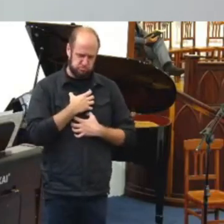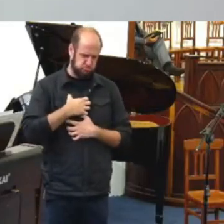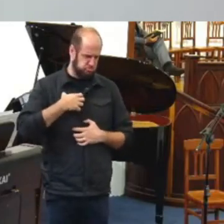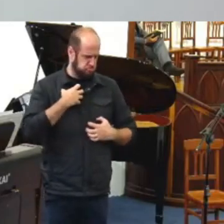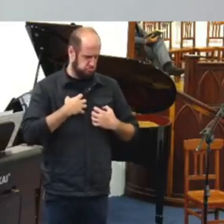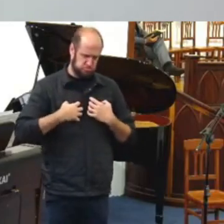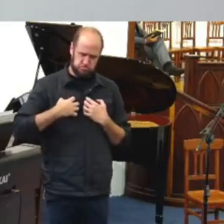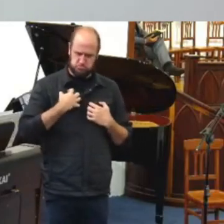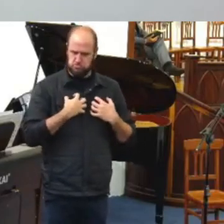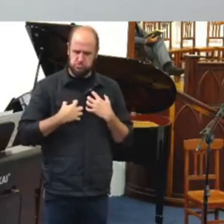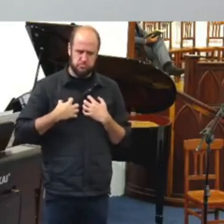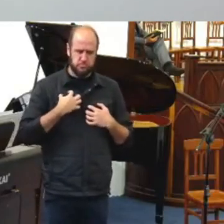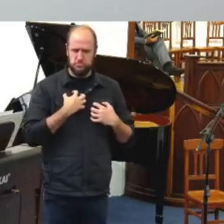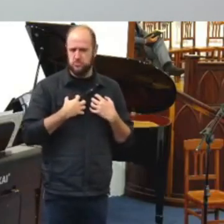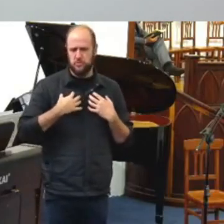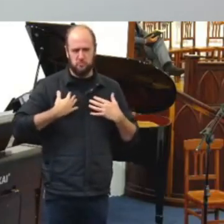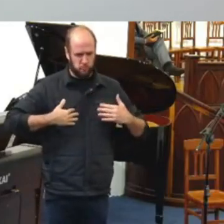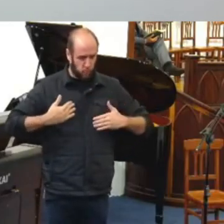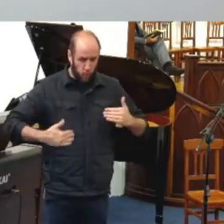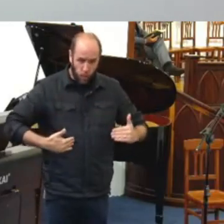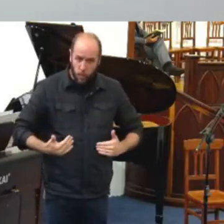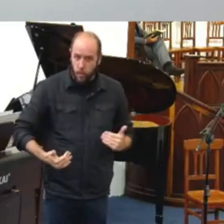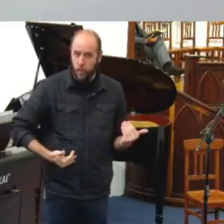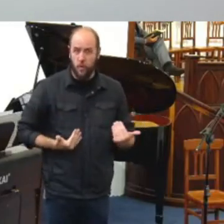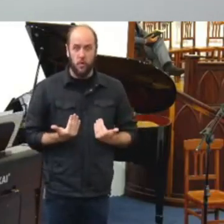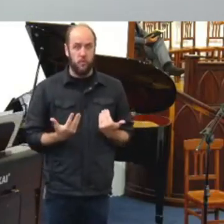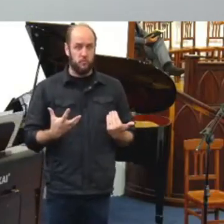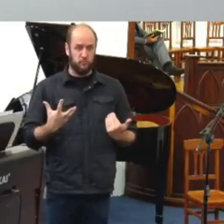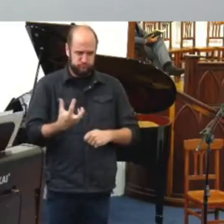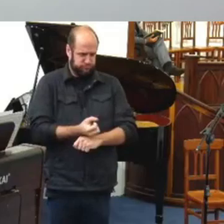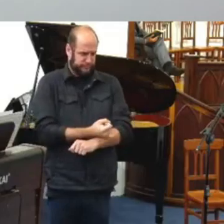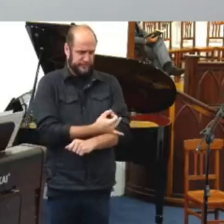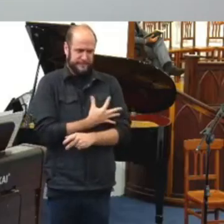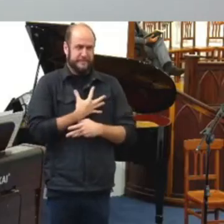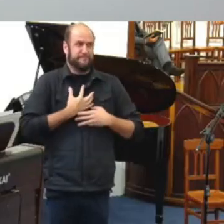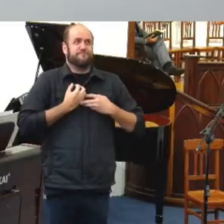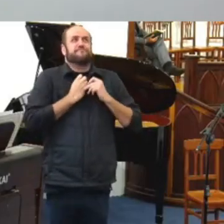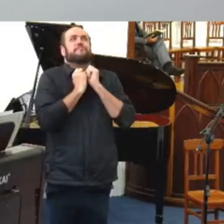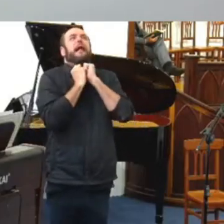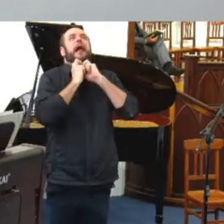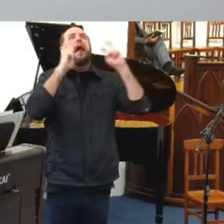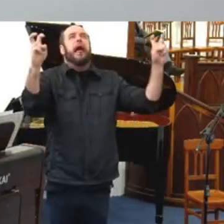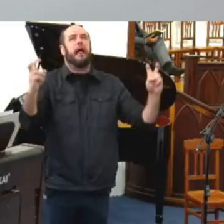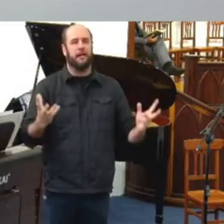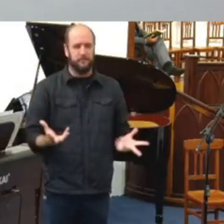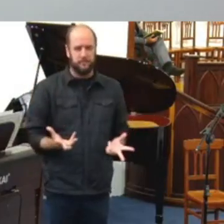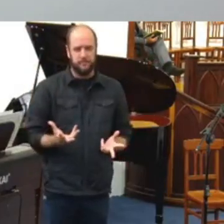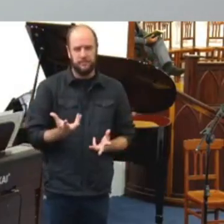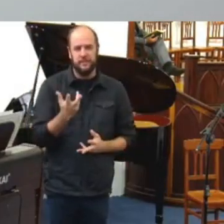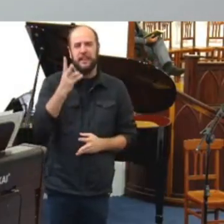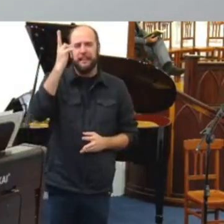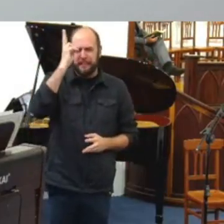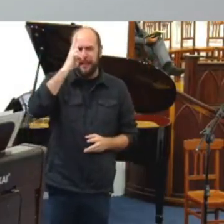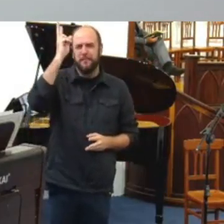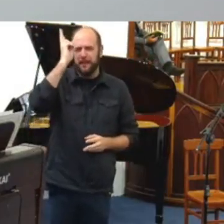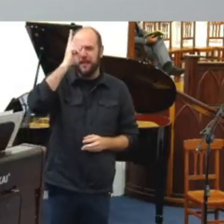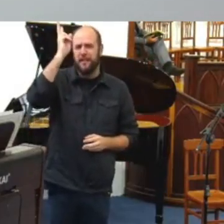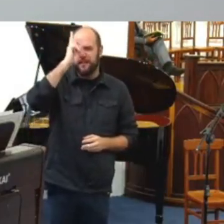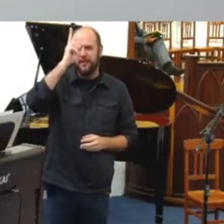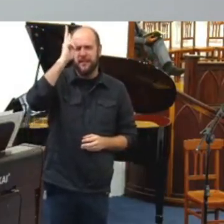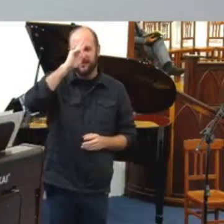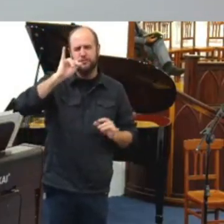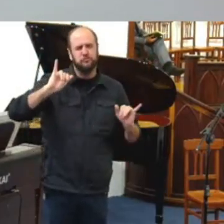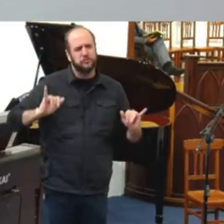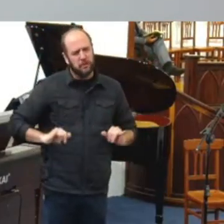mexer com o nosso corpo e a gente muitas vezes não consegue parar de lembrar o que nos